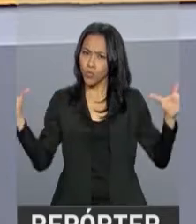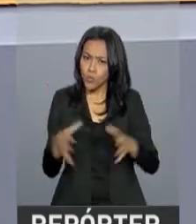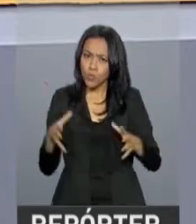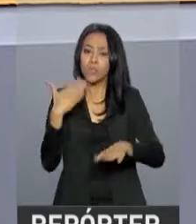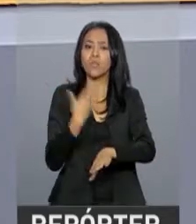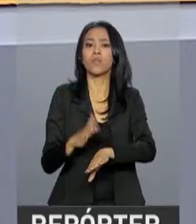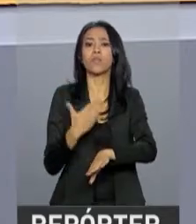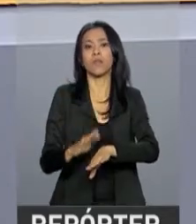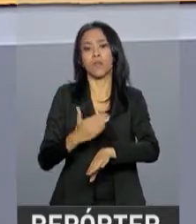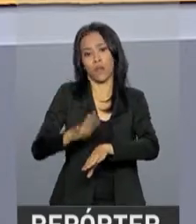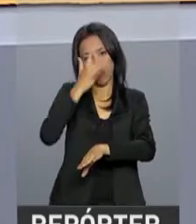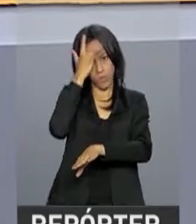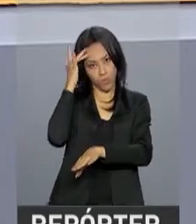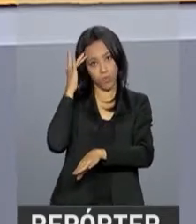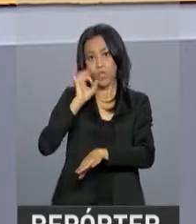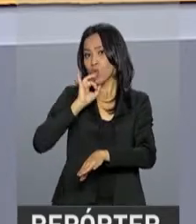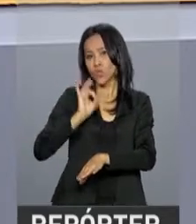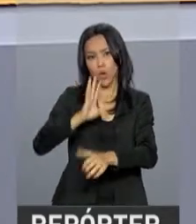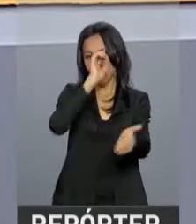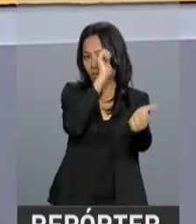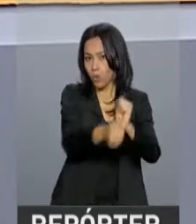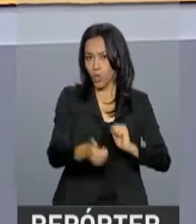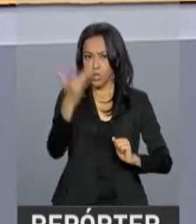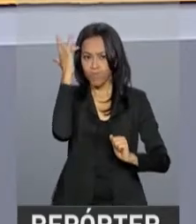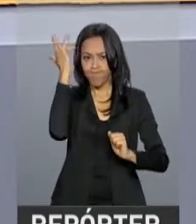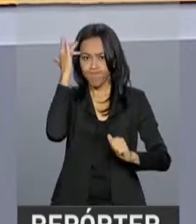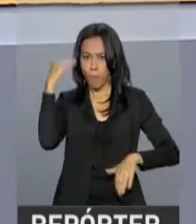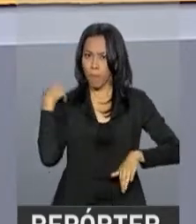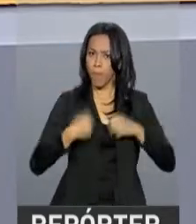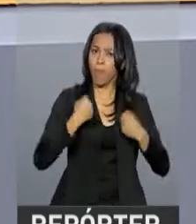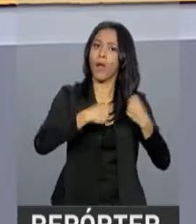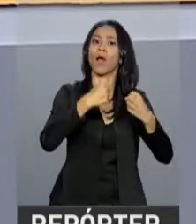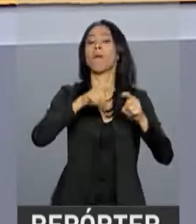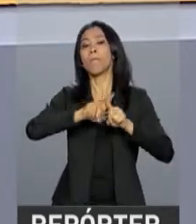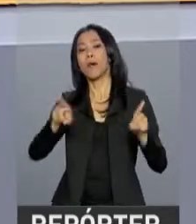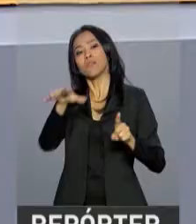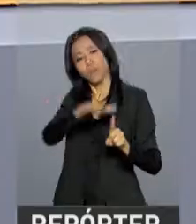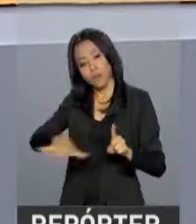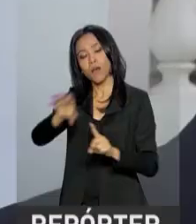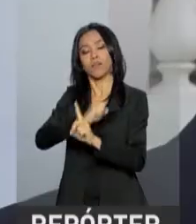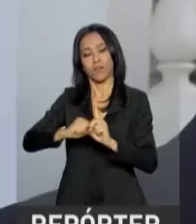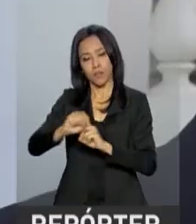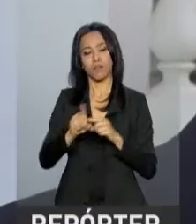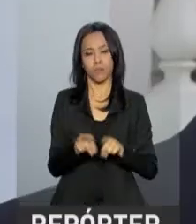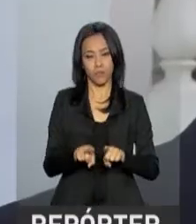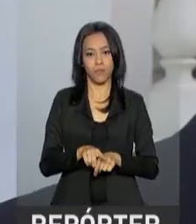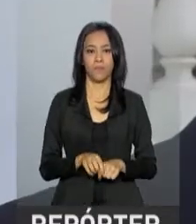não apenas para o esporte de alto rendimento mas também para a área social